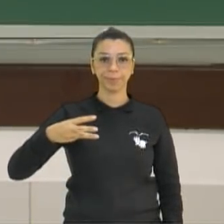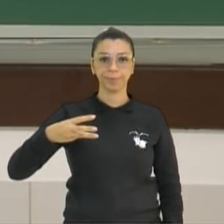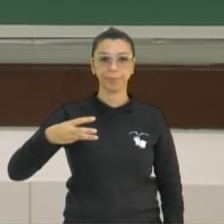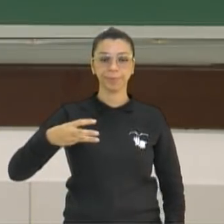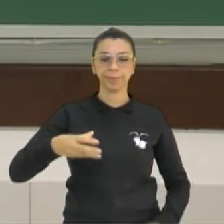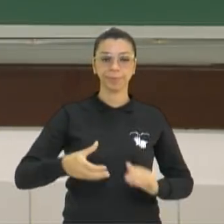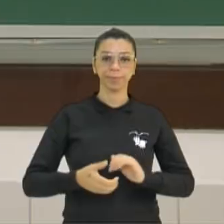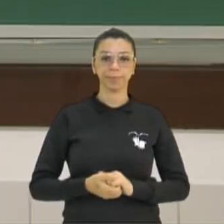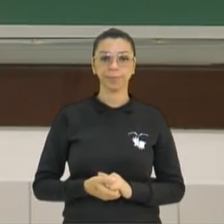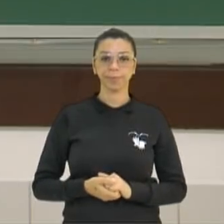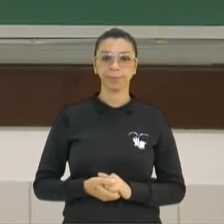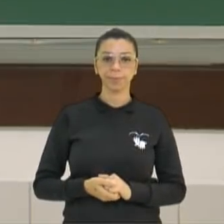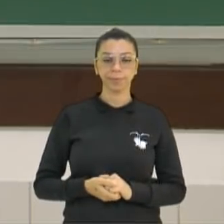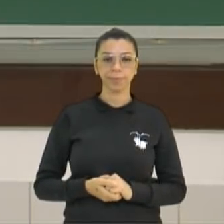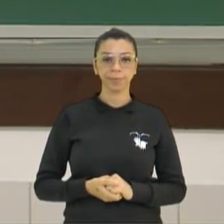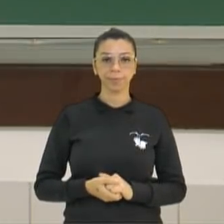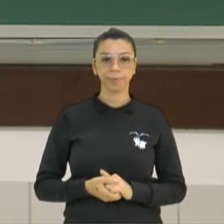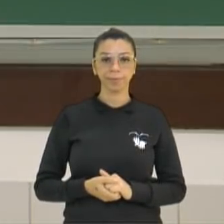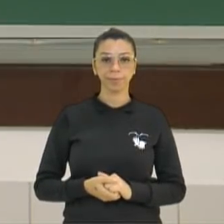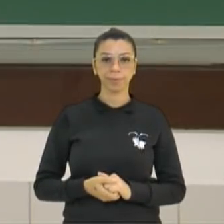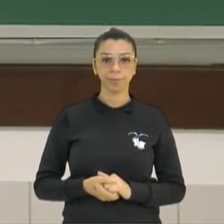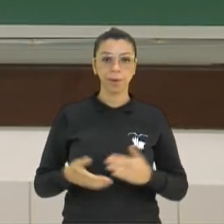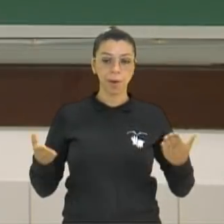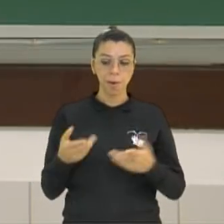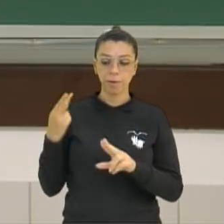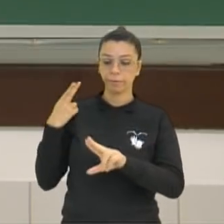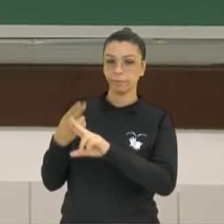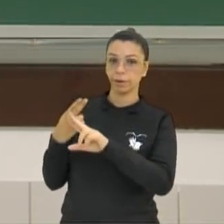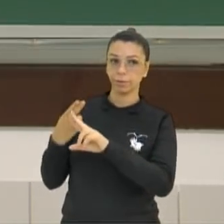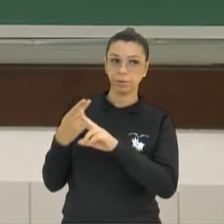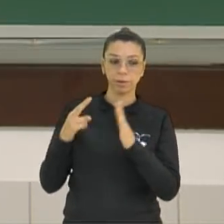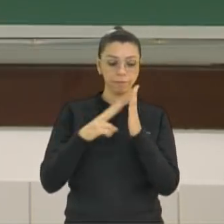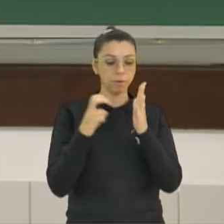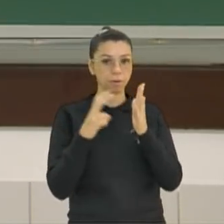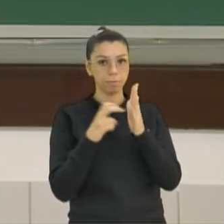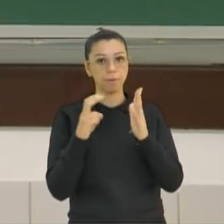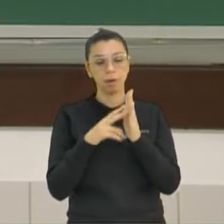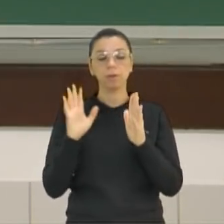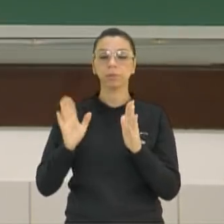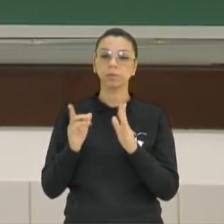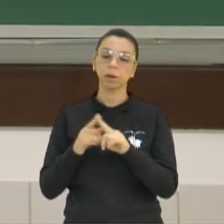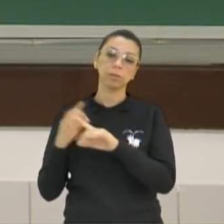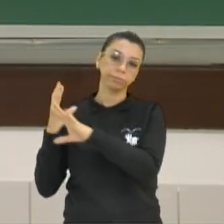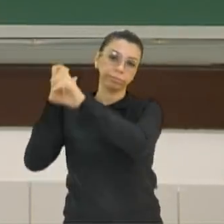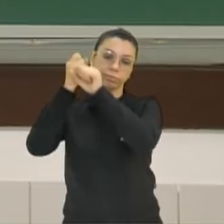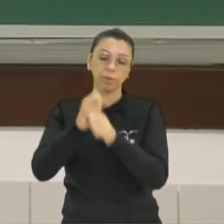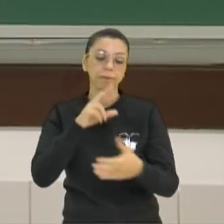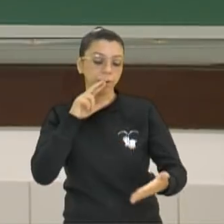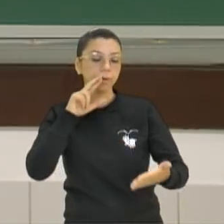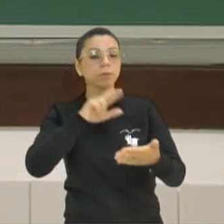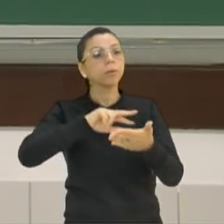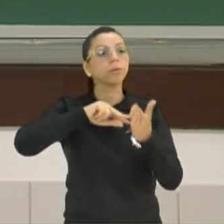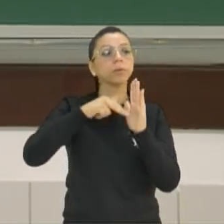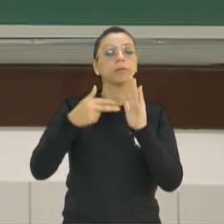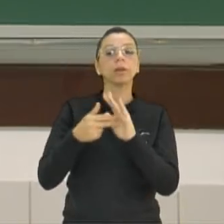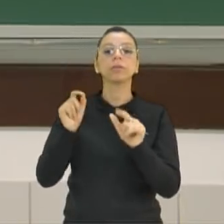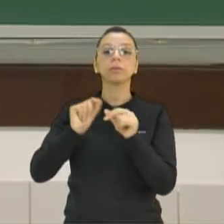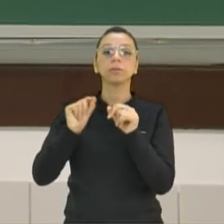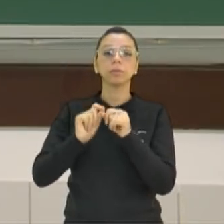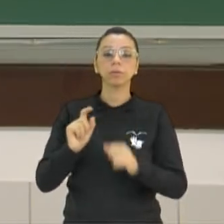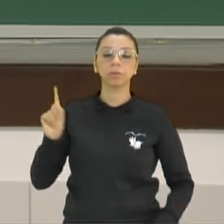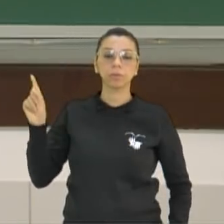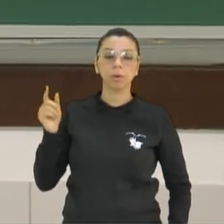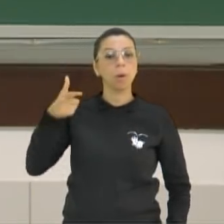doing yesterday? Então agora a gente vai usar essas expressões que a gente revisou e você vai me responder o que eles estavam